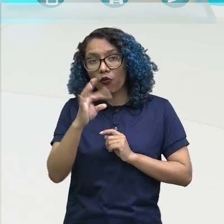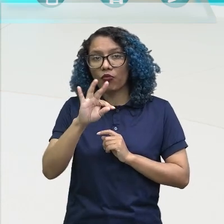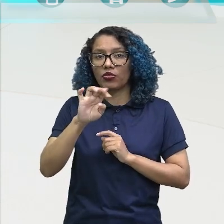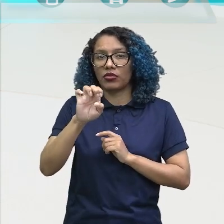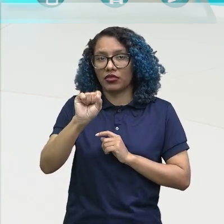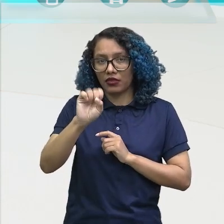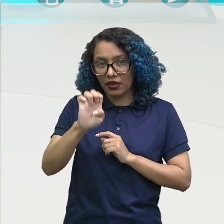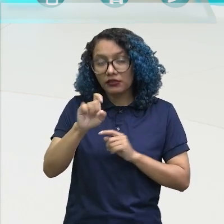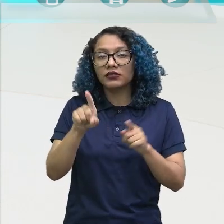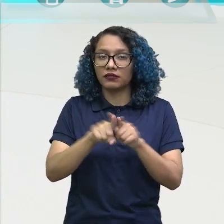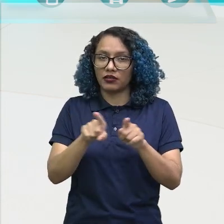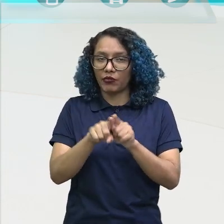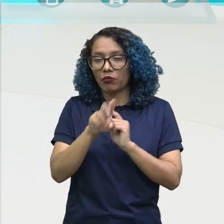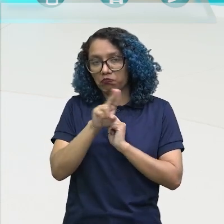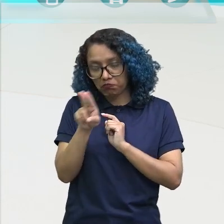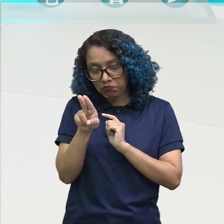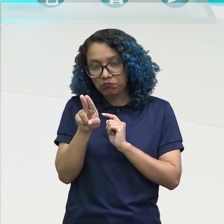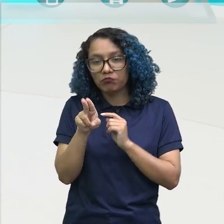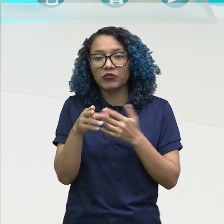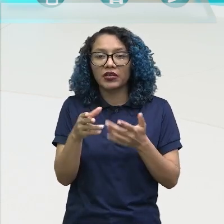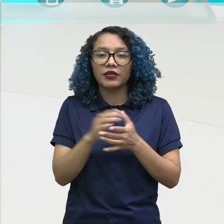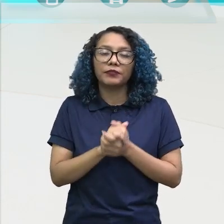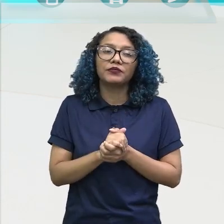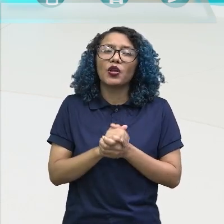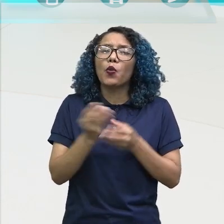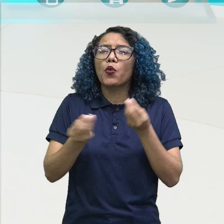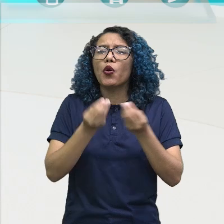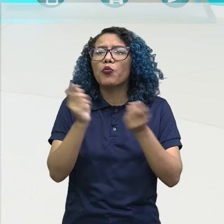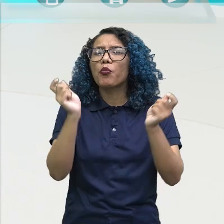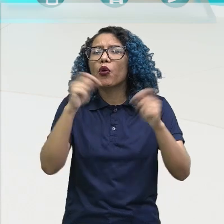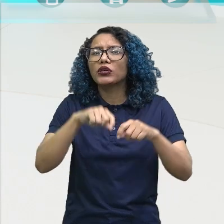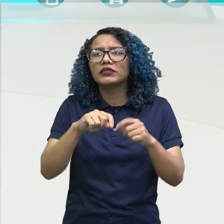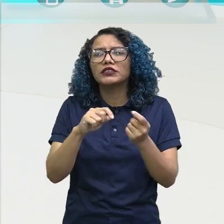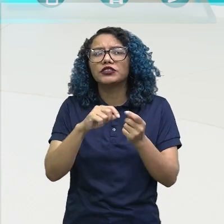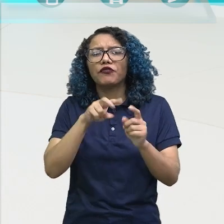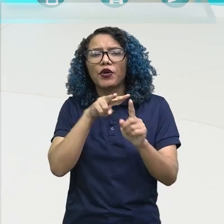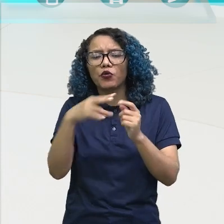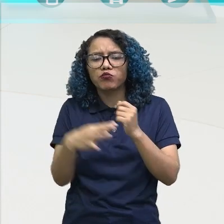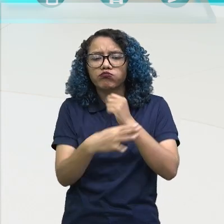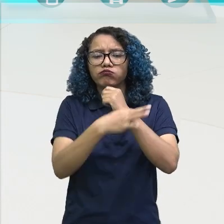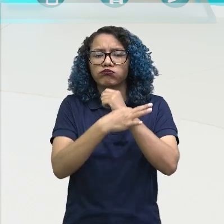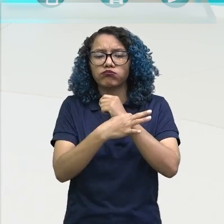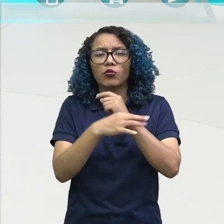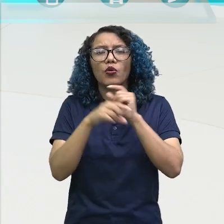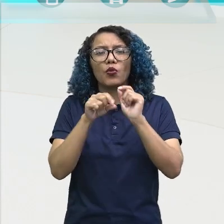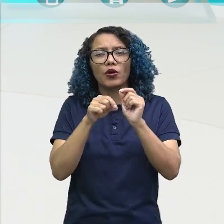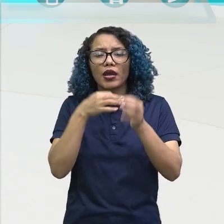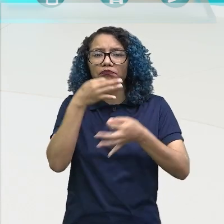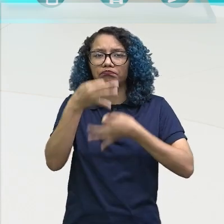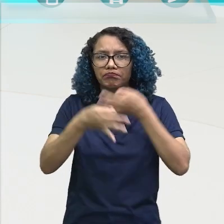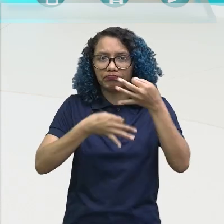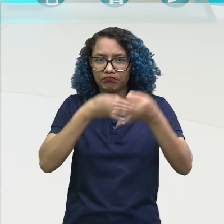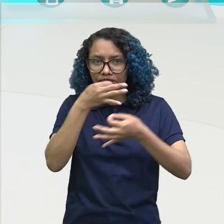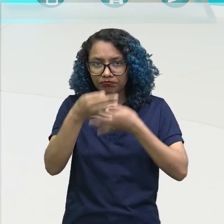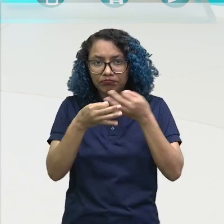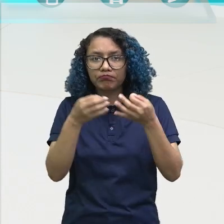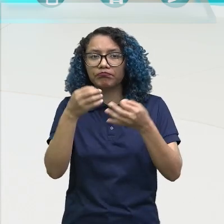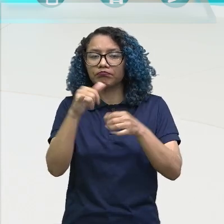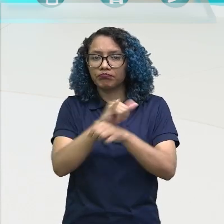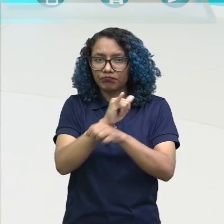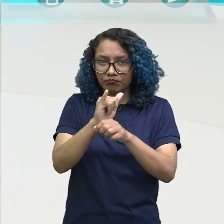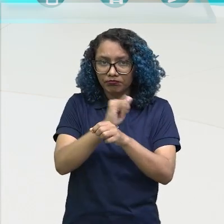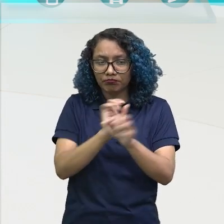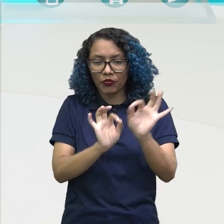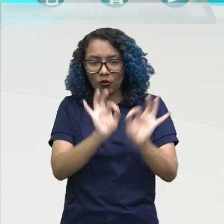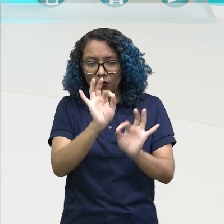também chamamos. Essa defesa vem por meio de argumentos, que são os elementos da nossa língua que nós